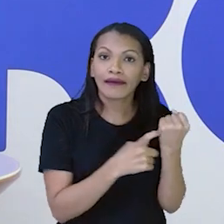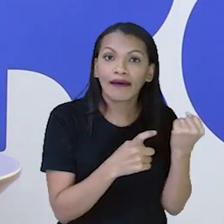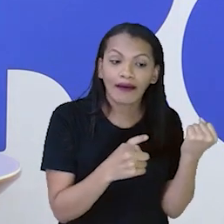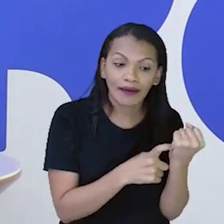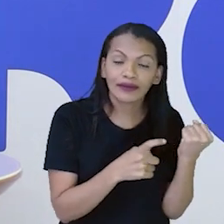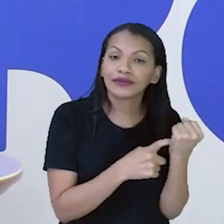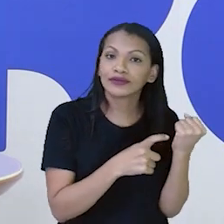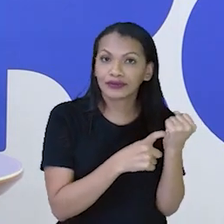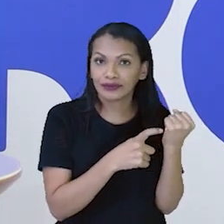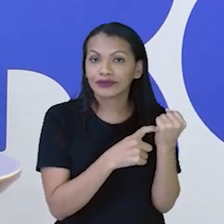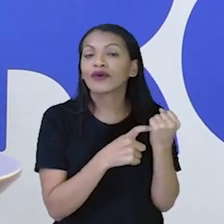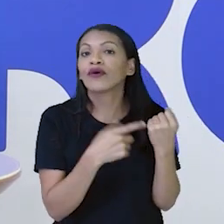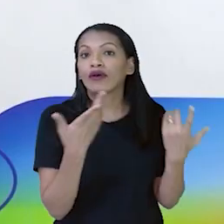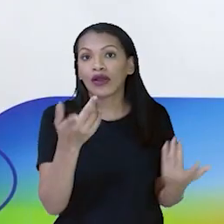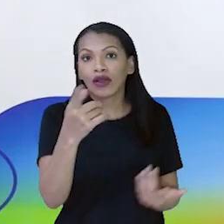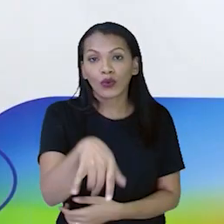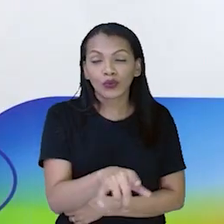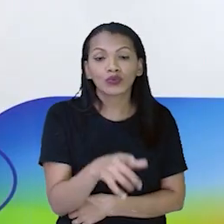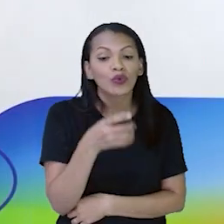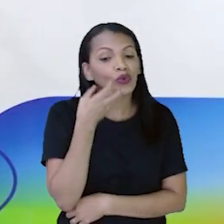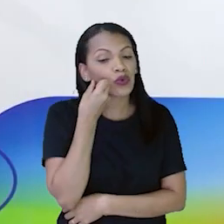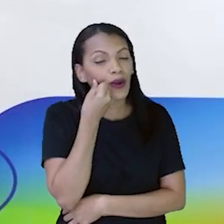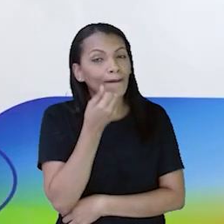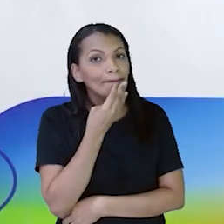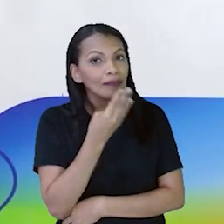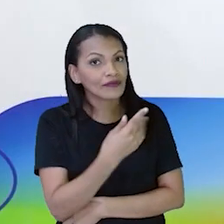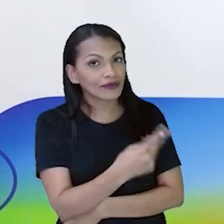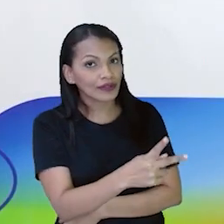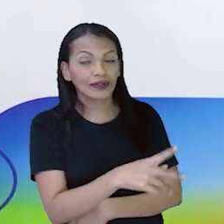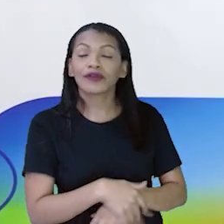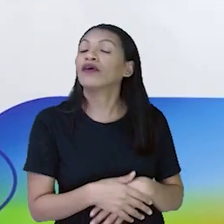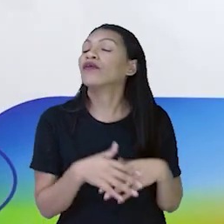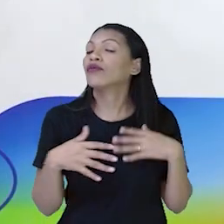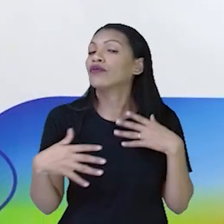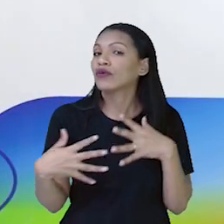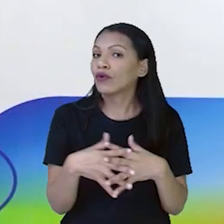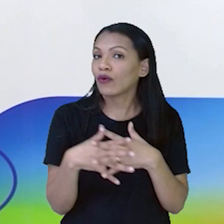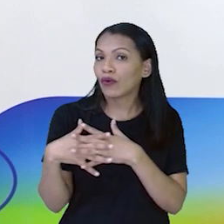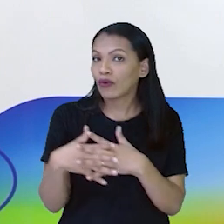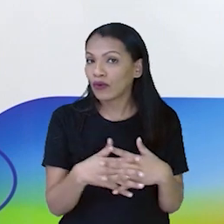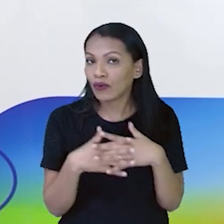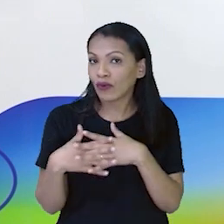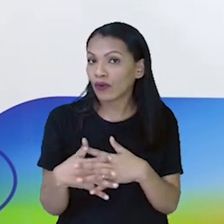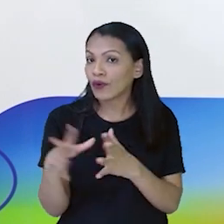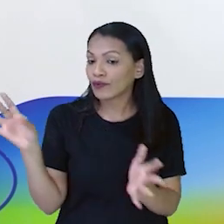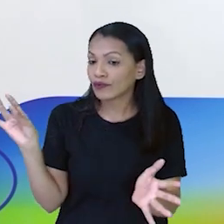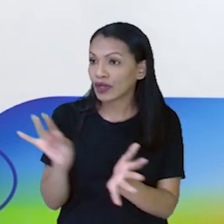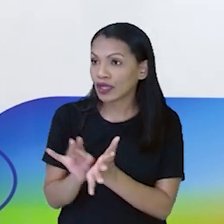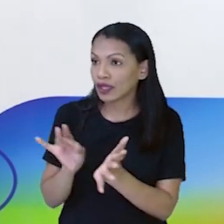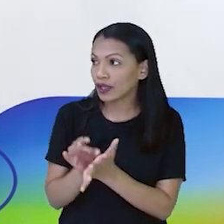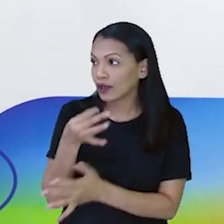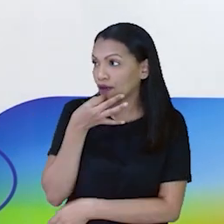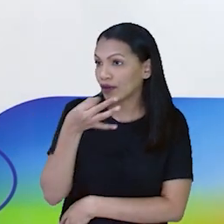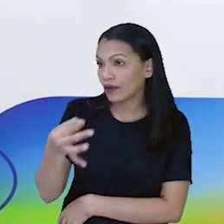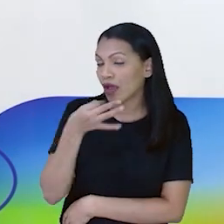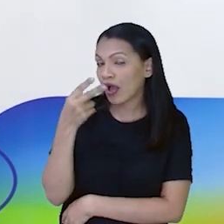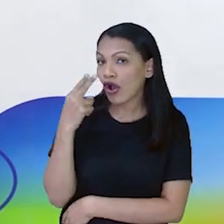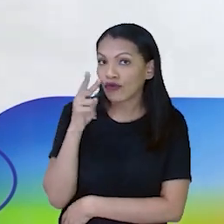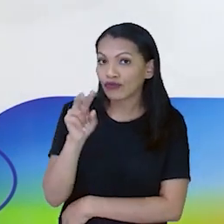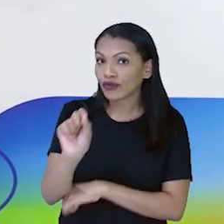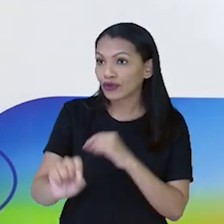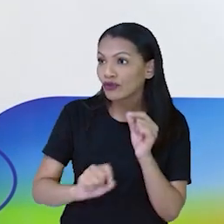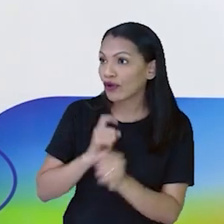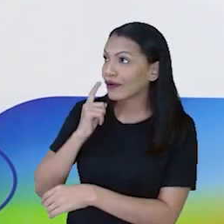preferido deles. É isso que a gente está falando, porque a gente pode estar confundindo fato com opinião. Gente, a gente está vendo aqui,